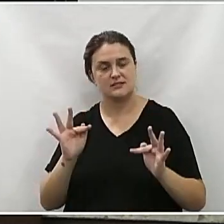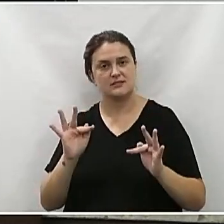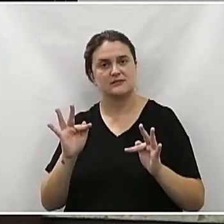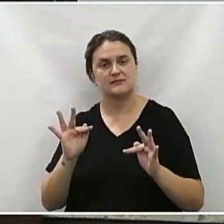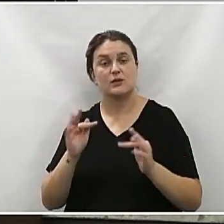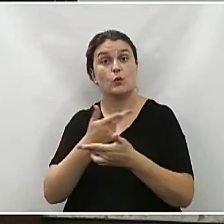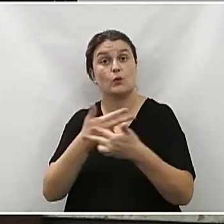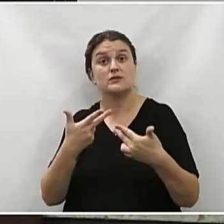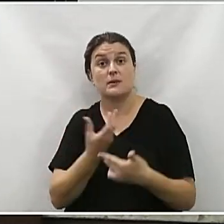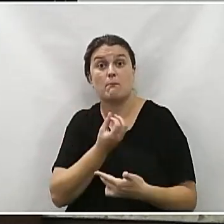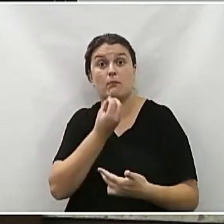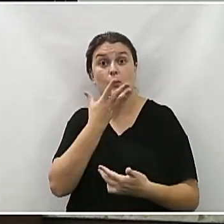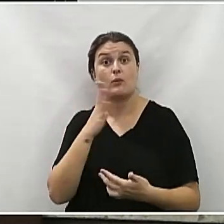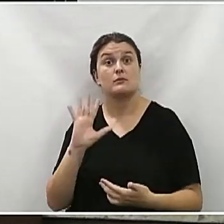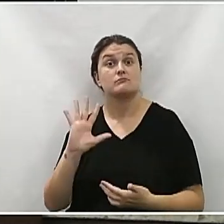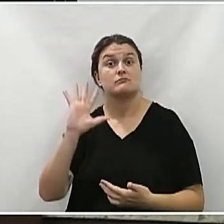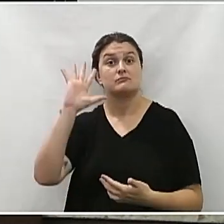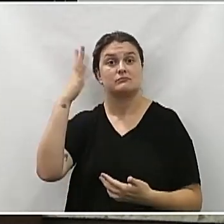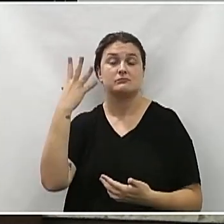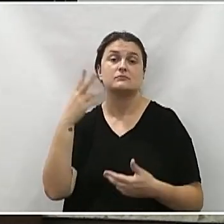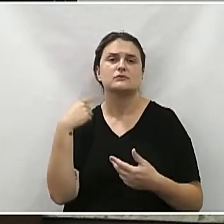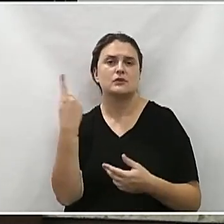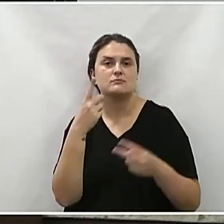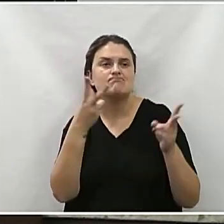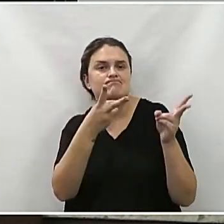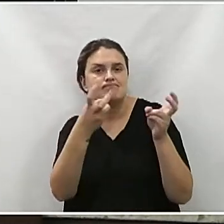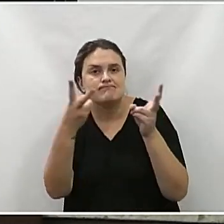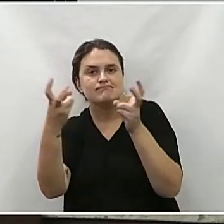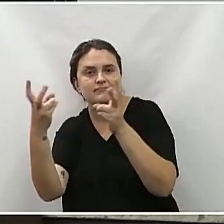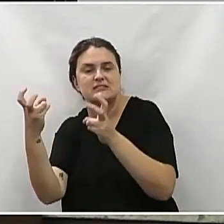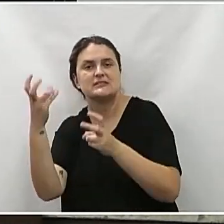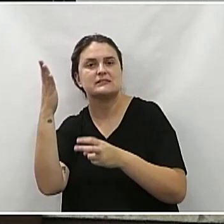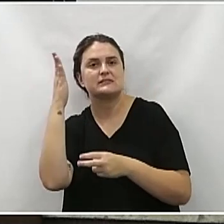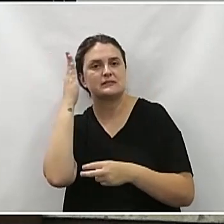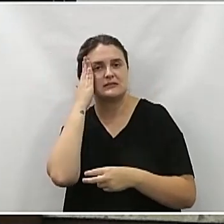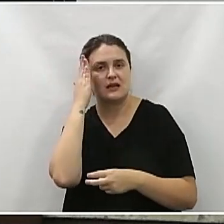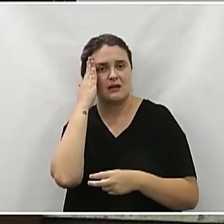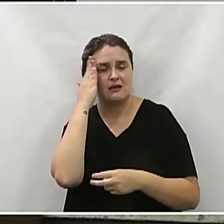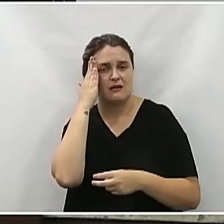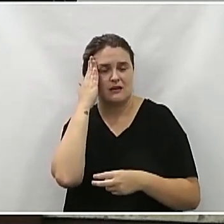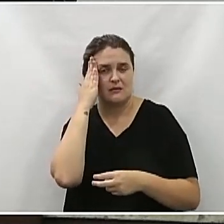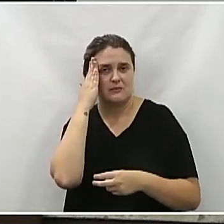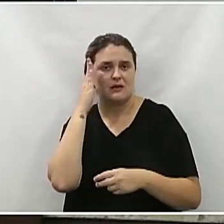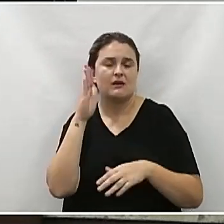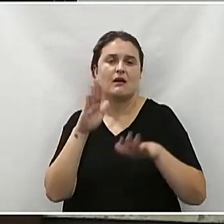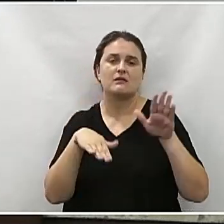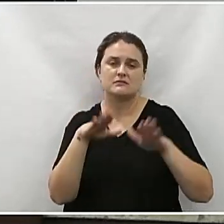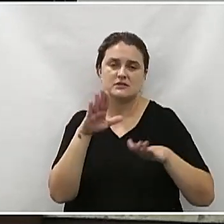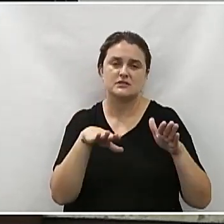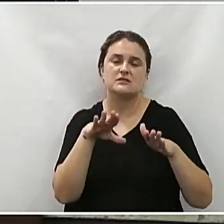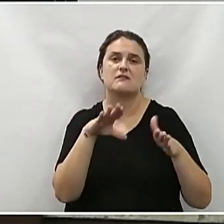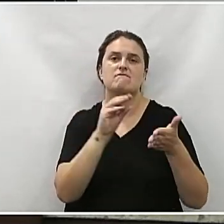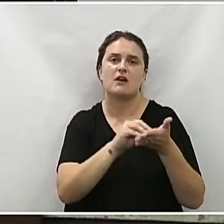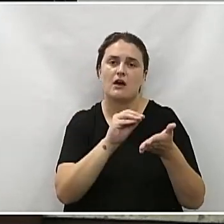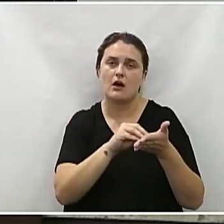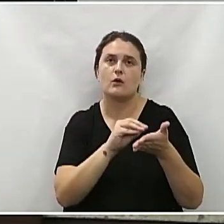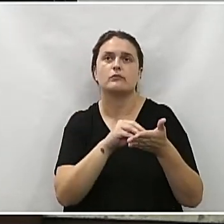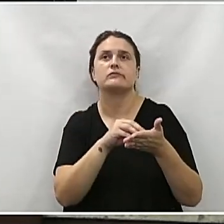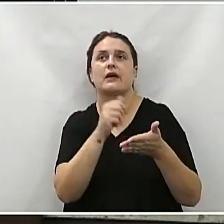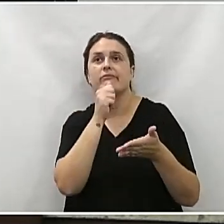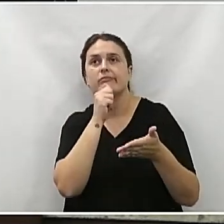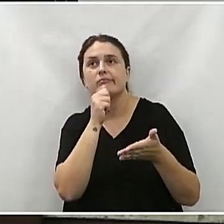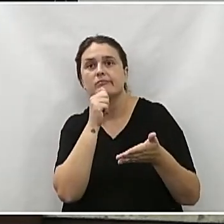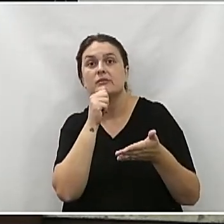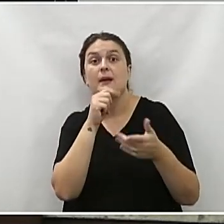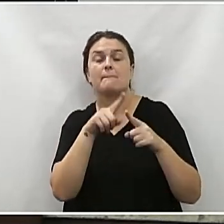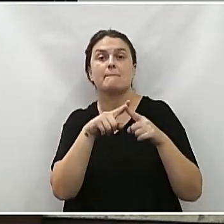algo bom acontece em nossa cidade a gente sabe que muita coisa precisa ser feita mas